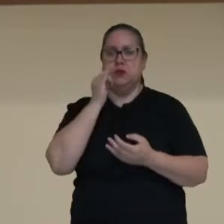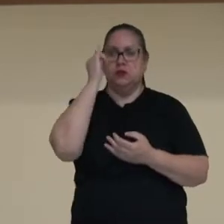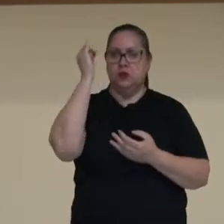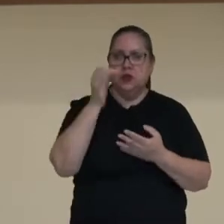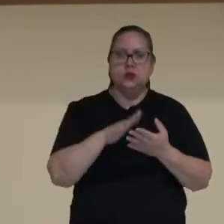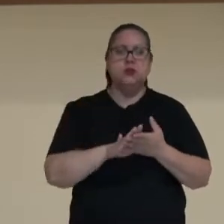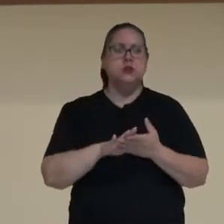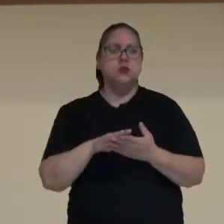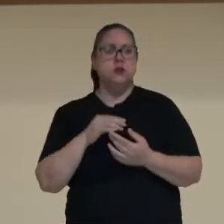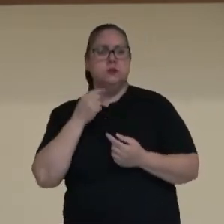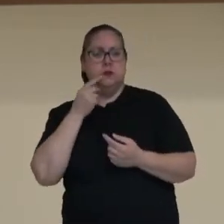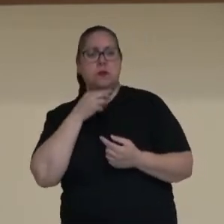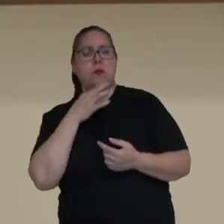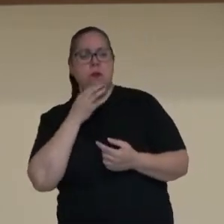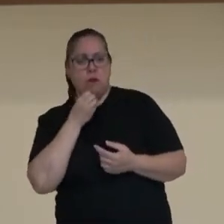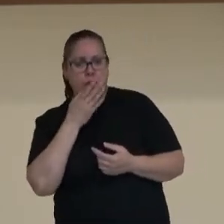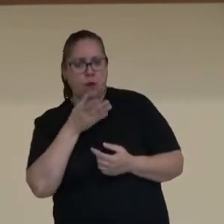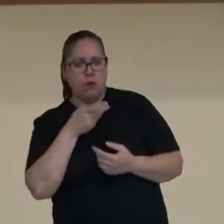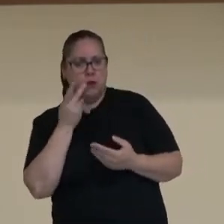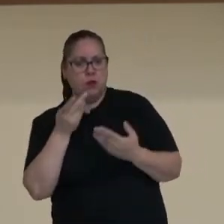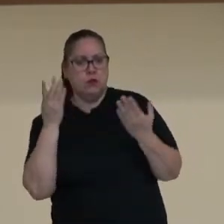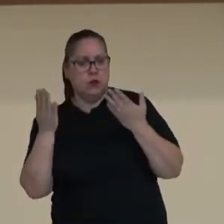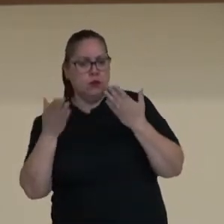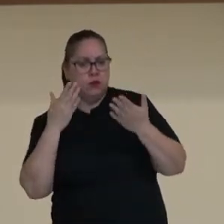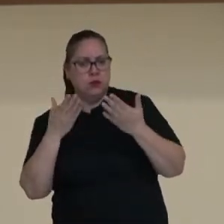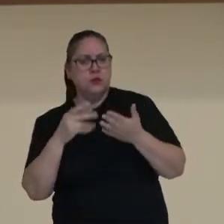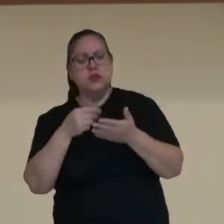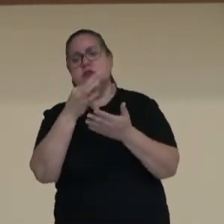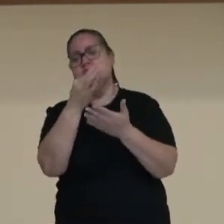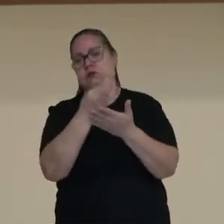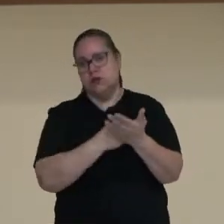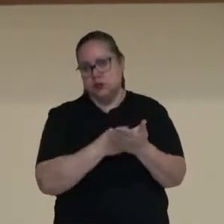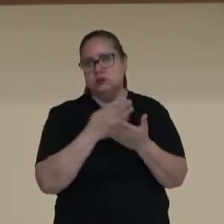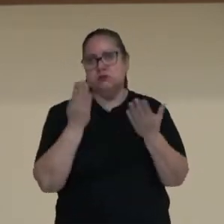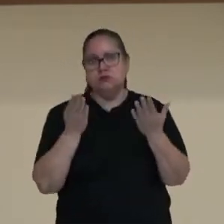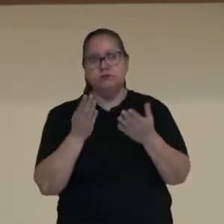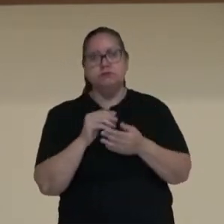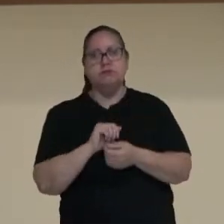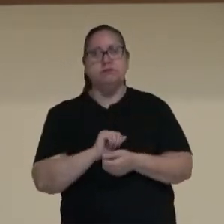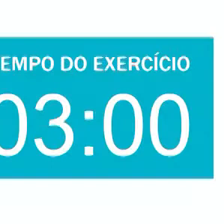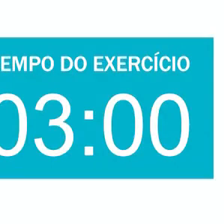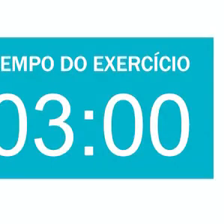ou do quão é interessante o debate hoje, escreva um texto sobre isso.